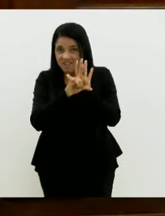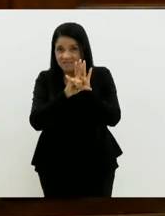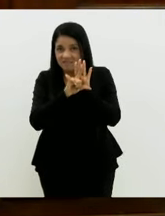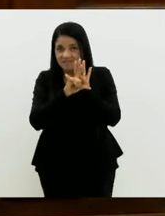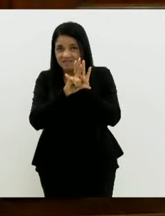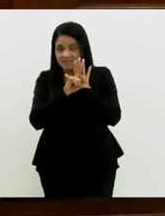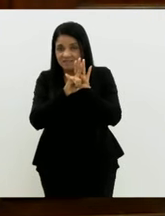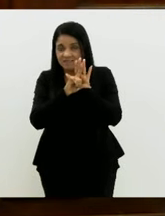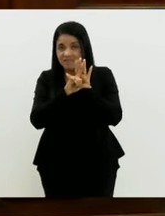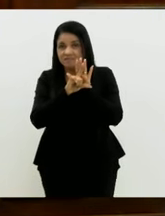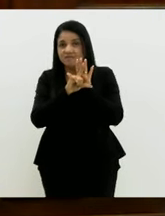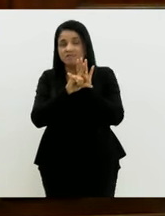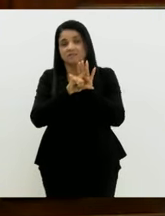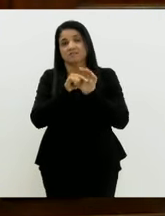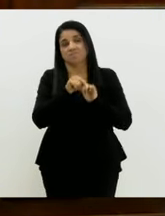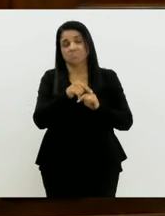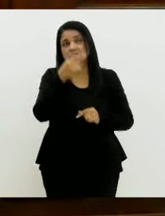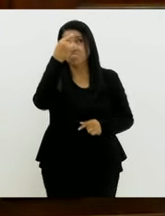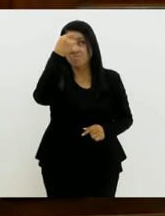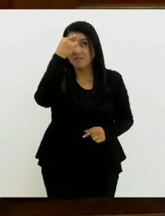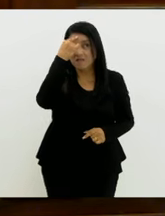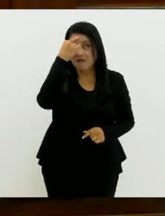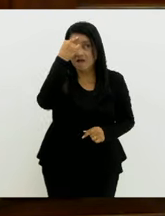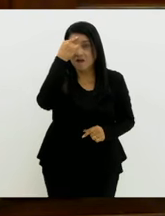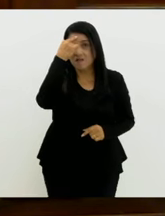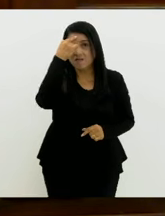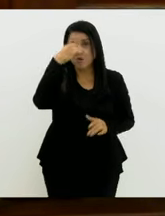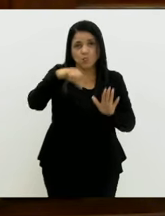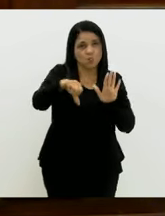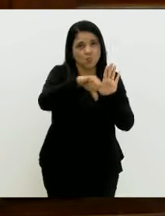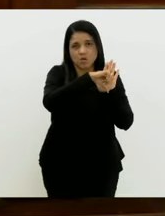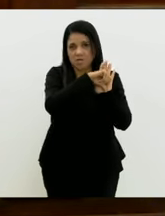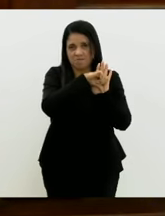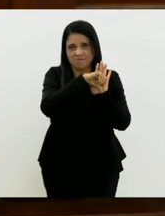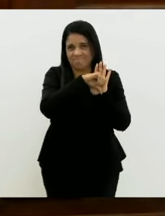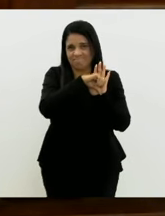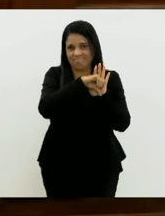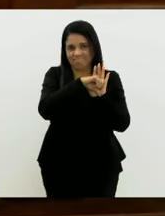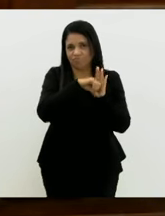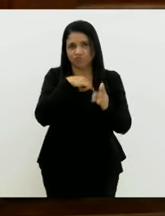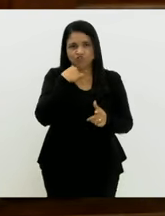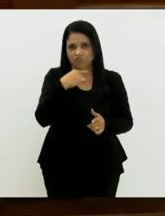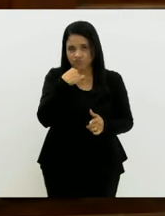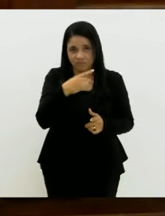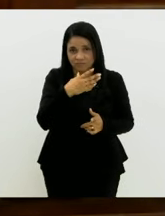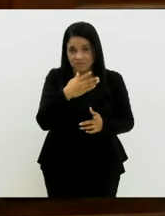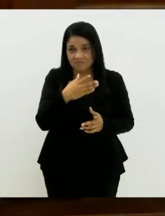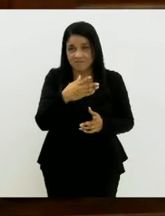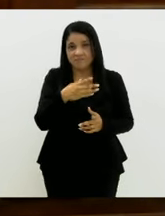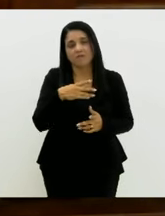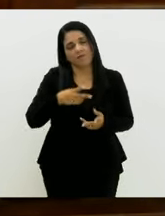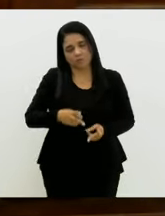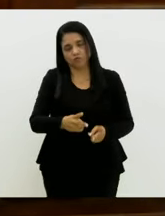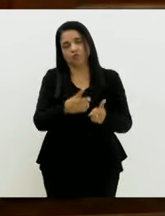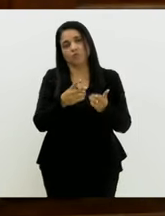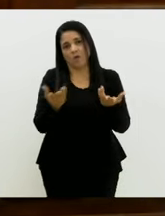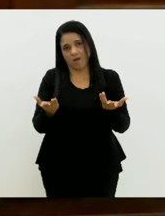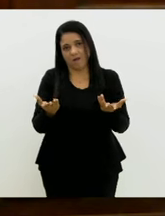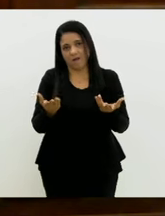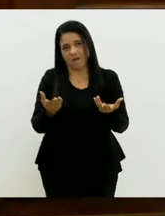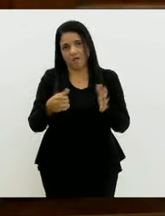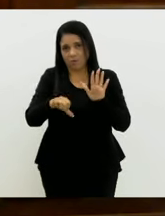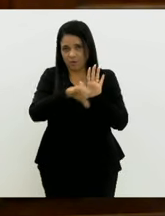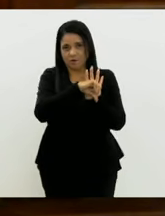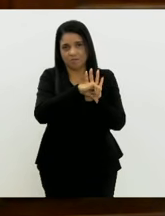possam refletir e pensar que o crime não compensa, eles vão continuar fazendo, como aconteceu com o tal de Davovó, que